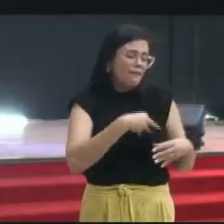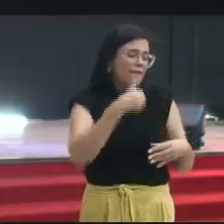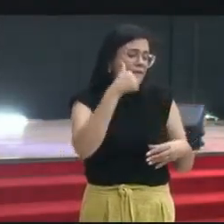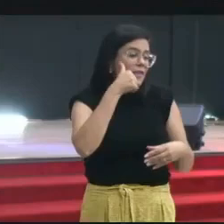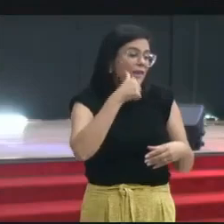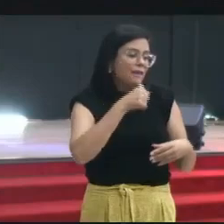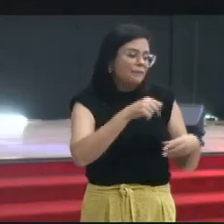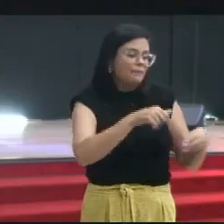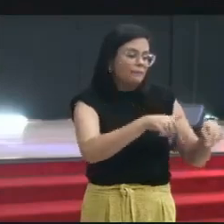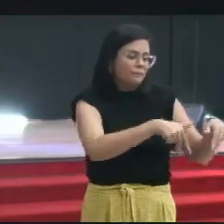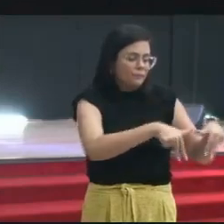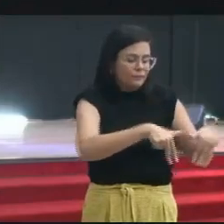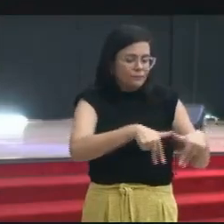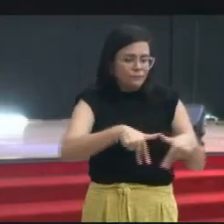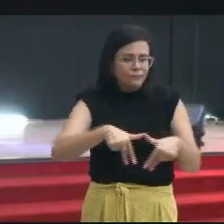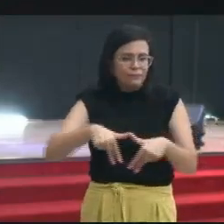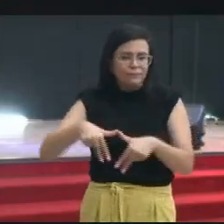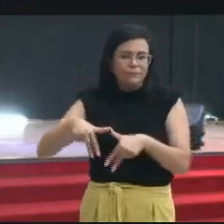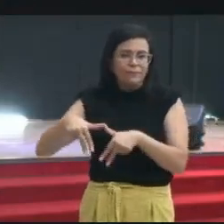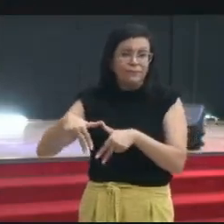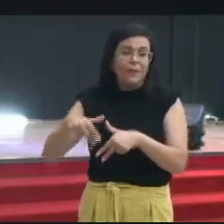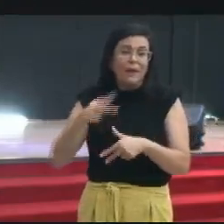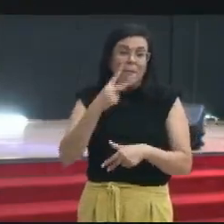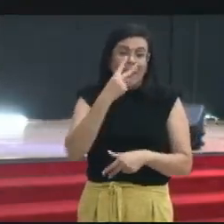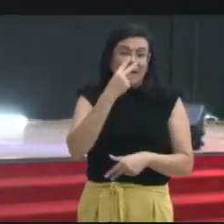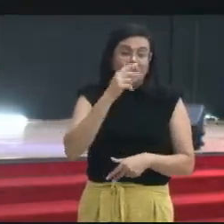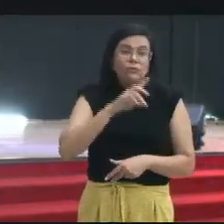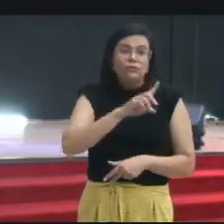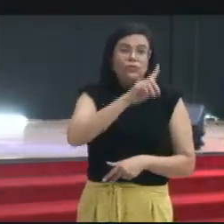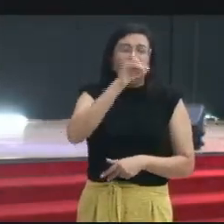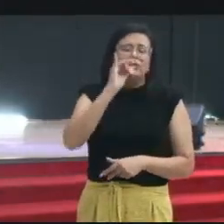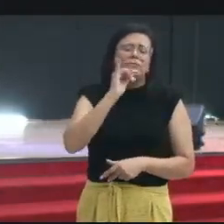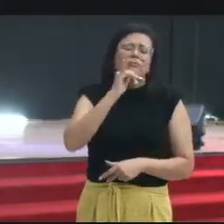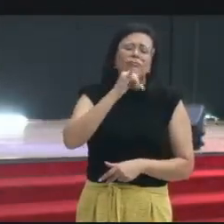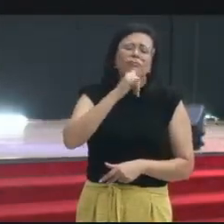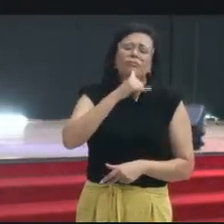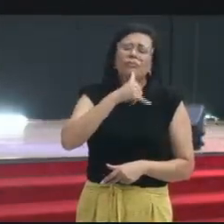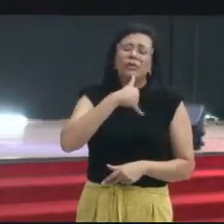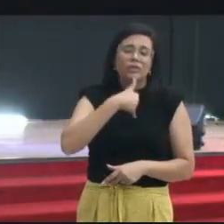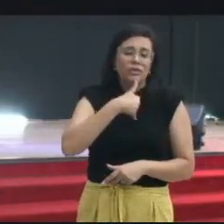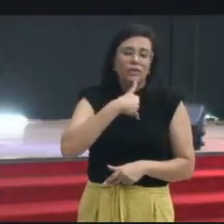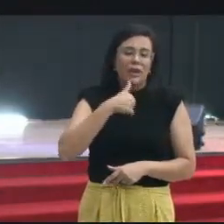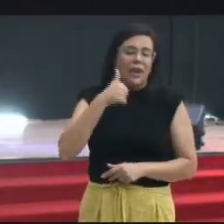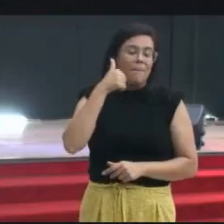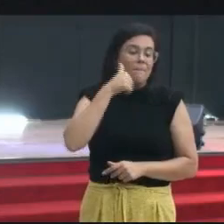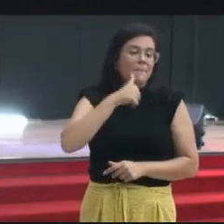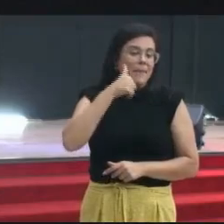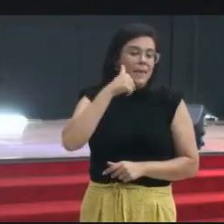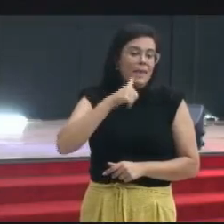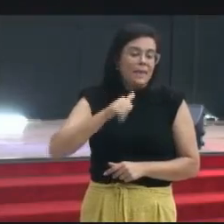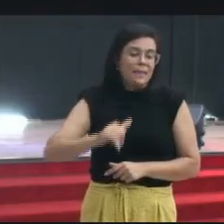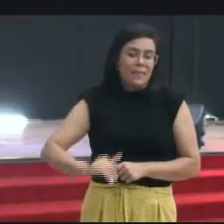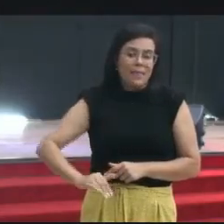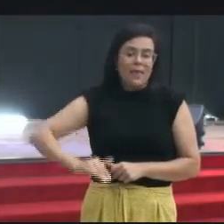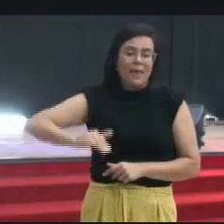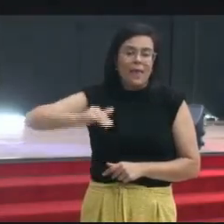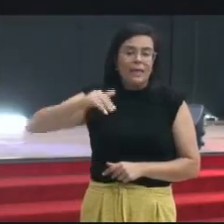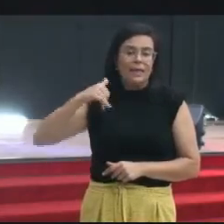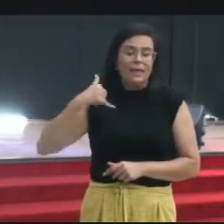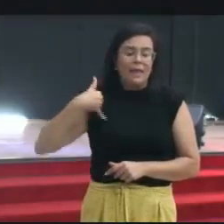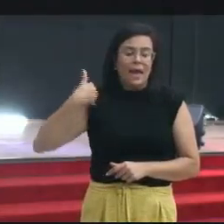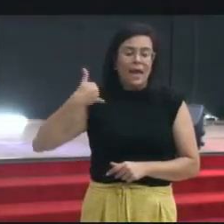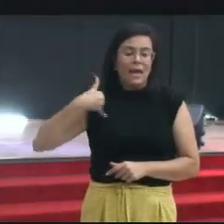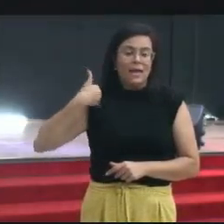Seria o dia mais triste da história daquela família. Uma menina de 12 anos que morreu, que